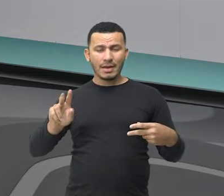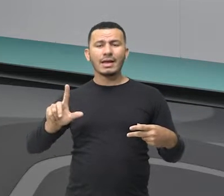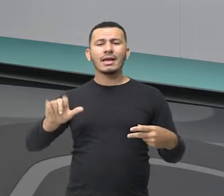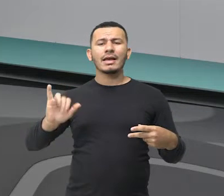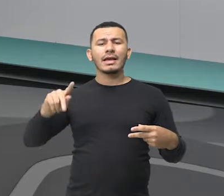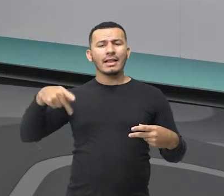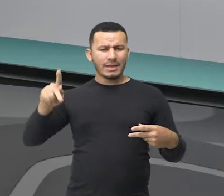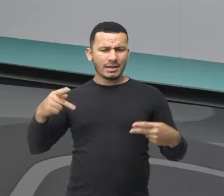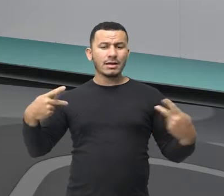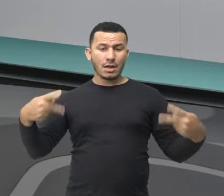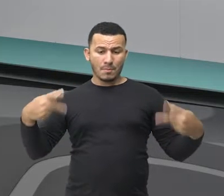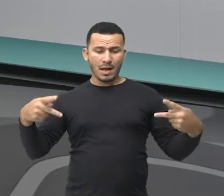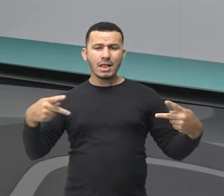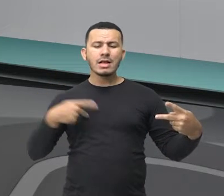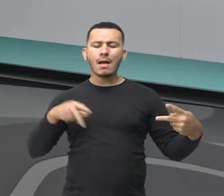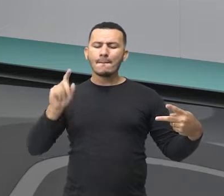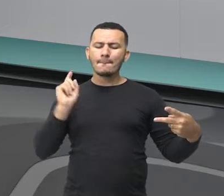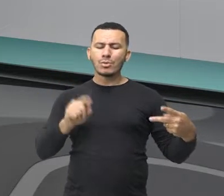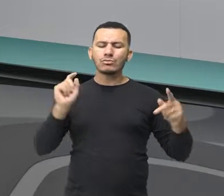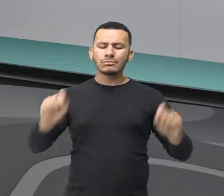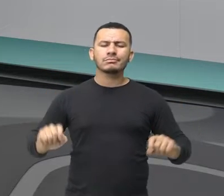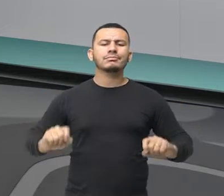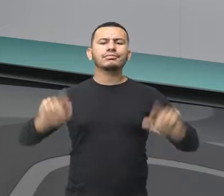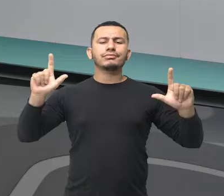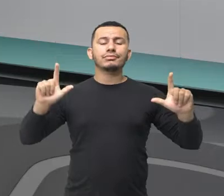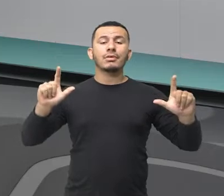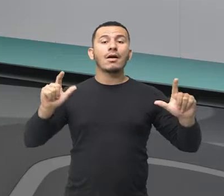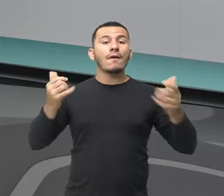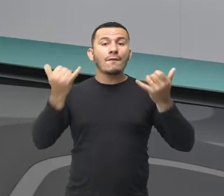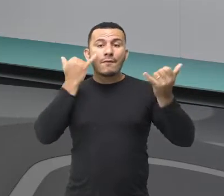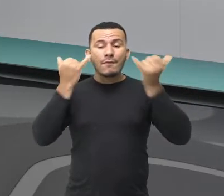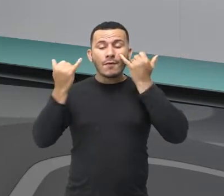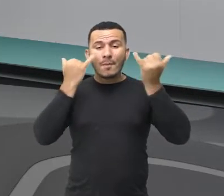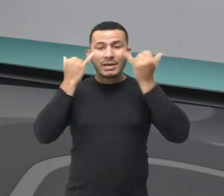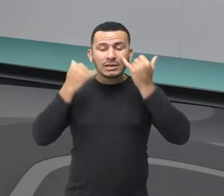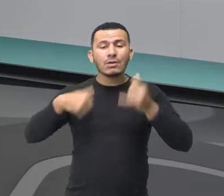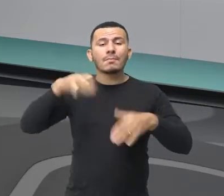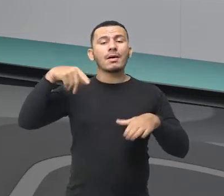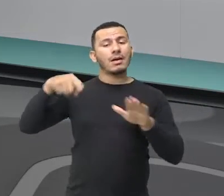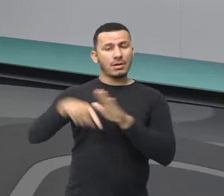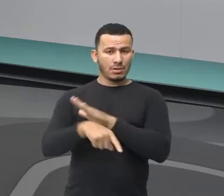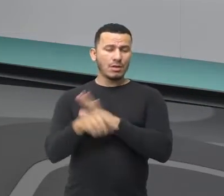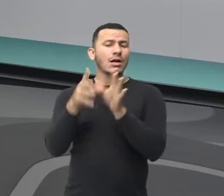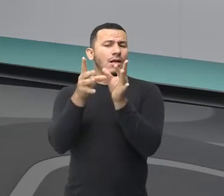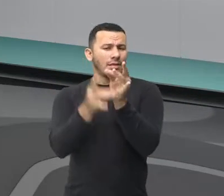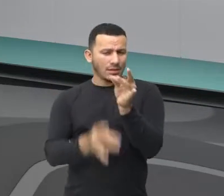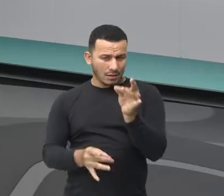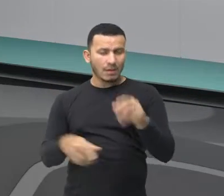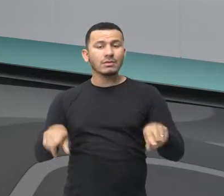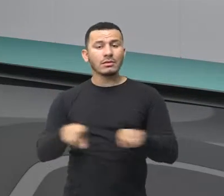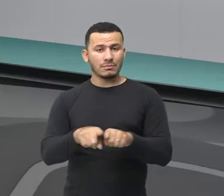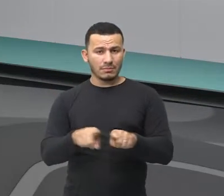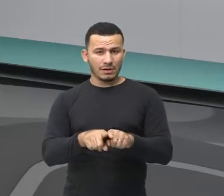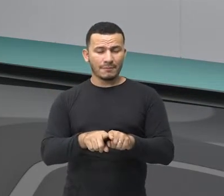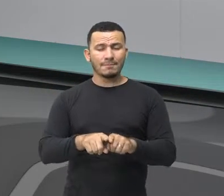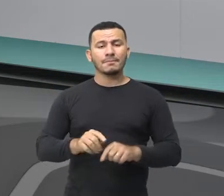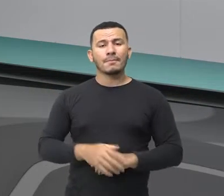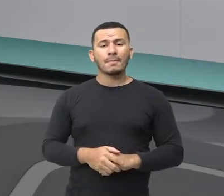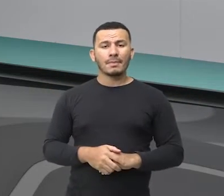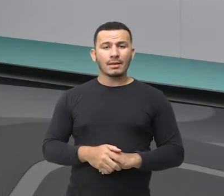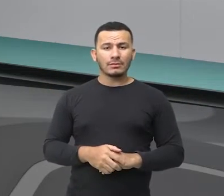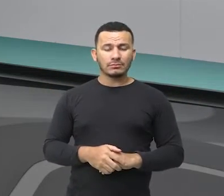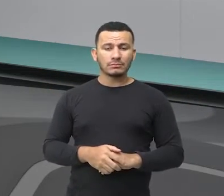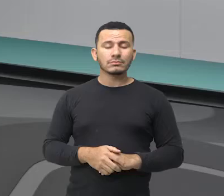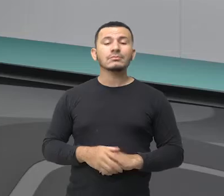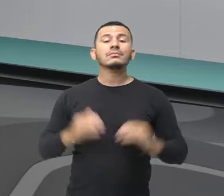nós um intertexto, ou seja, mais informação a respeito do tema, e a possibilidade de